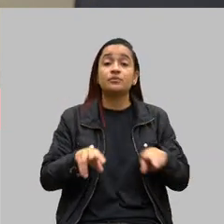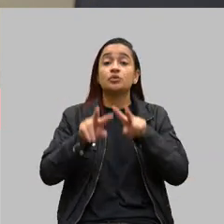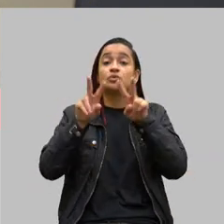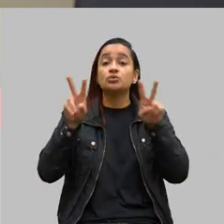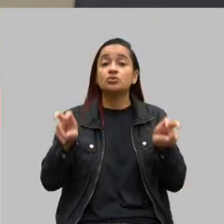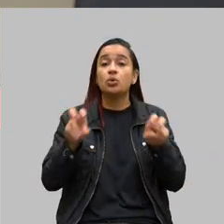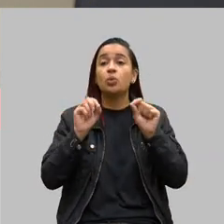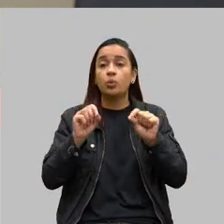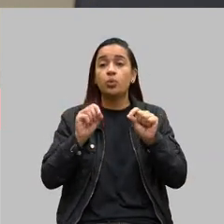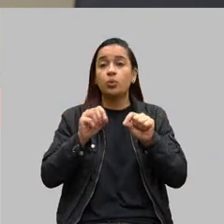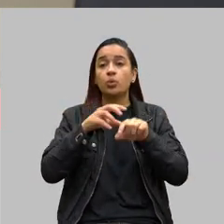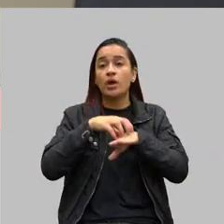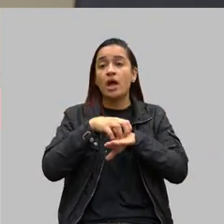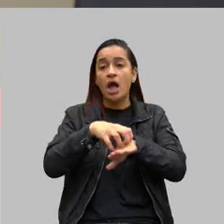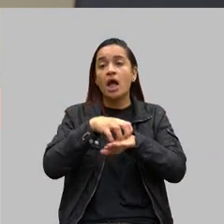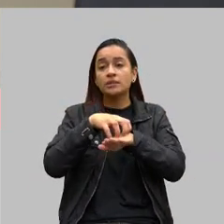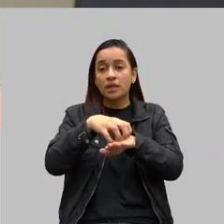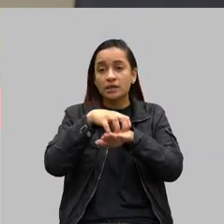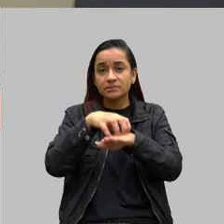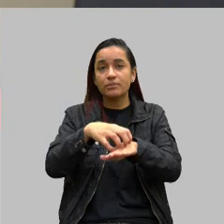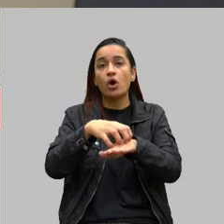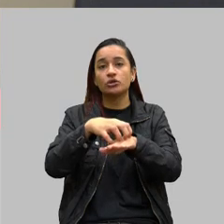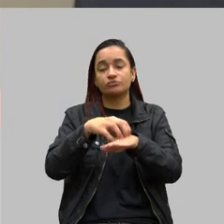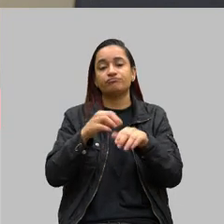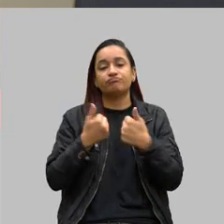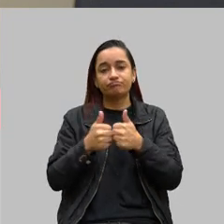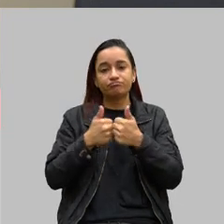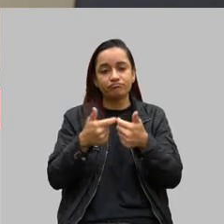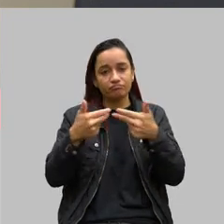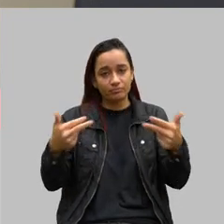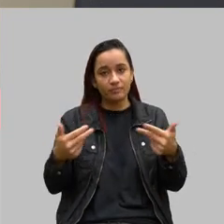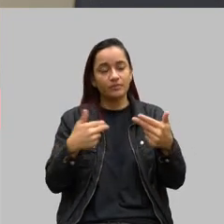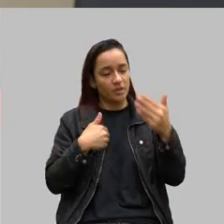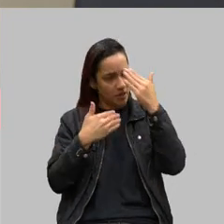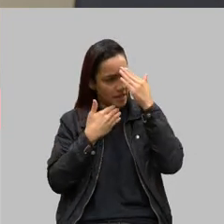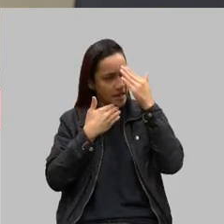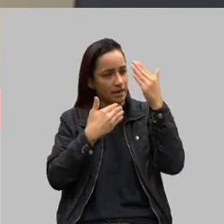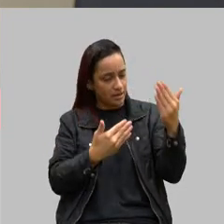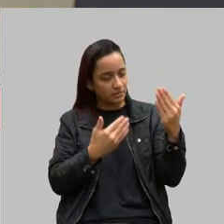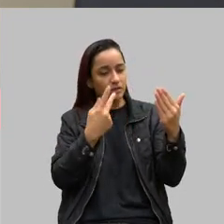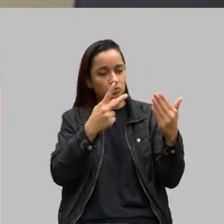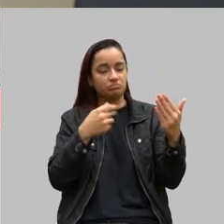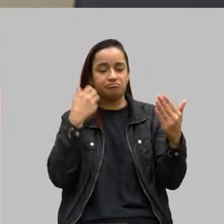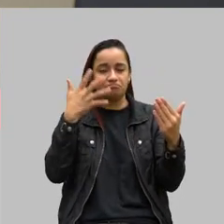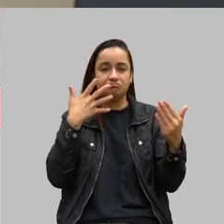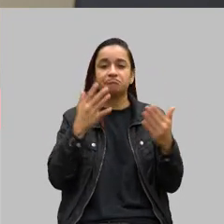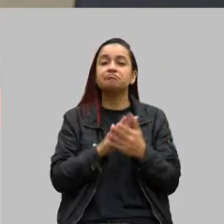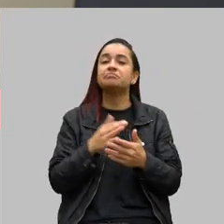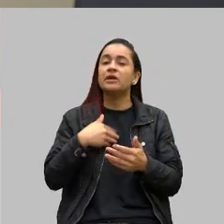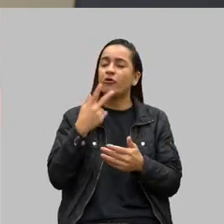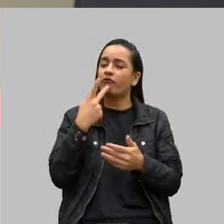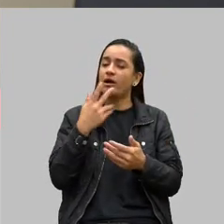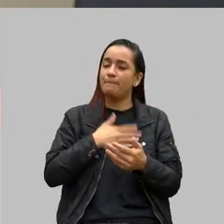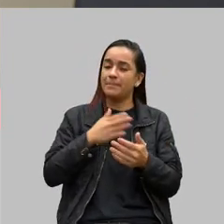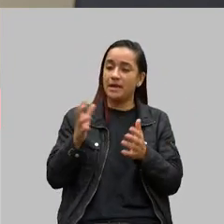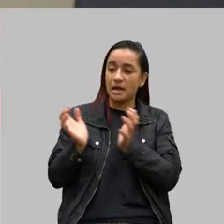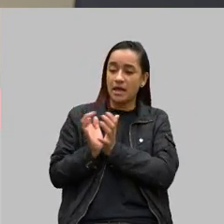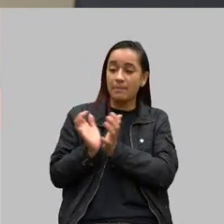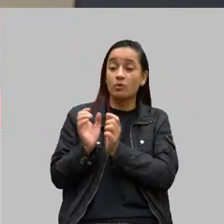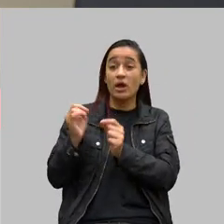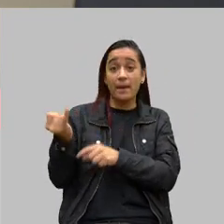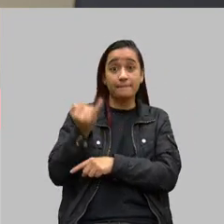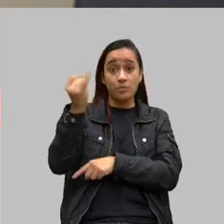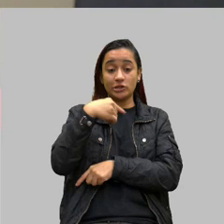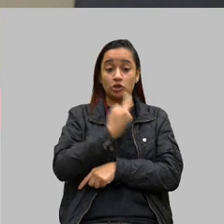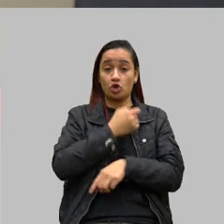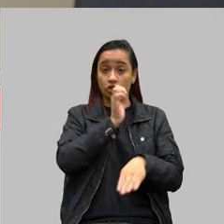má operação de linhas aí eh Deputado agradeço as palavras eu eu eu digo muito para minha aqui porque é fundamental o estado se mostrar presente né então